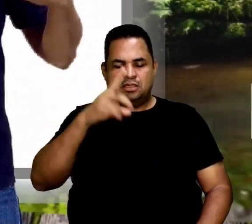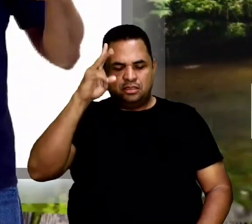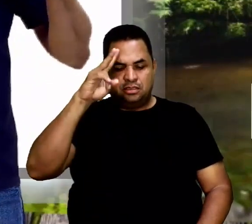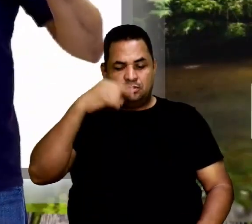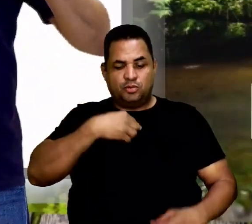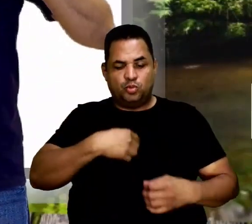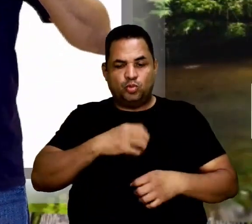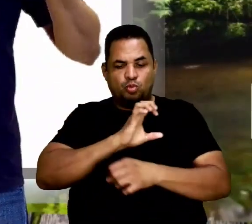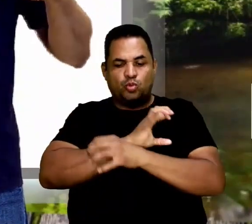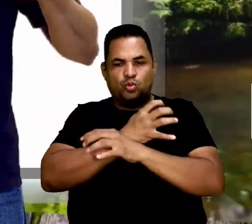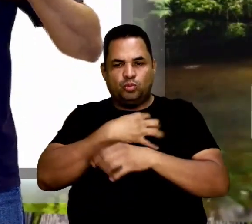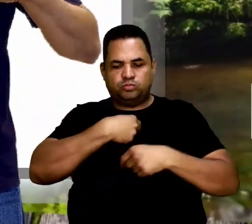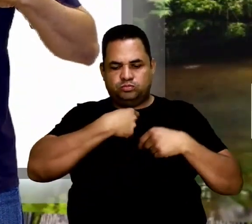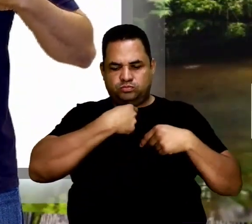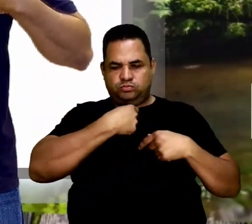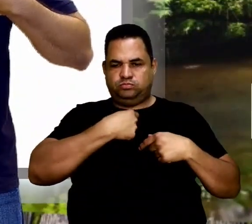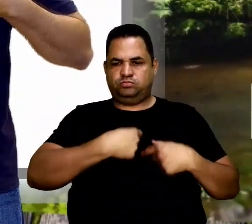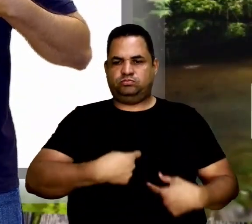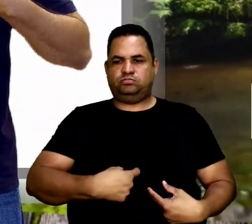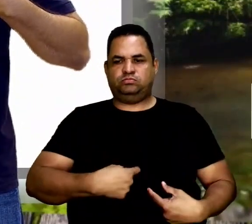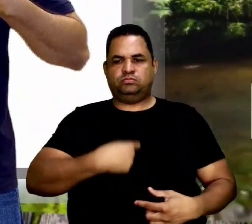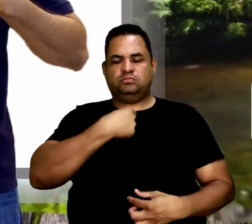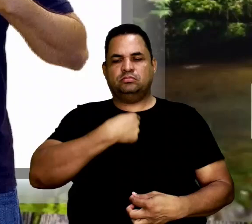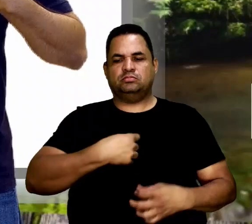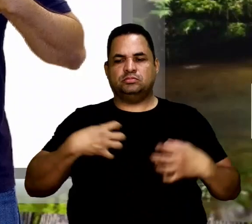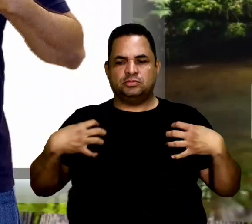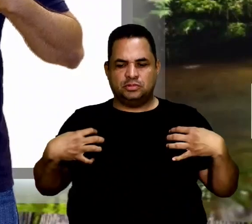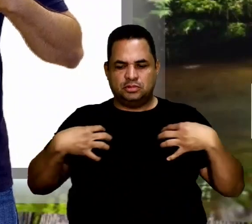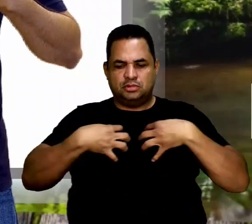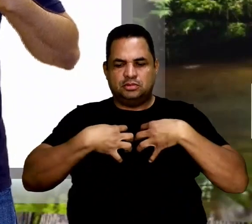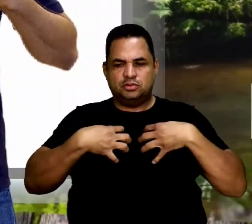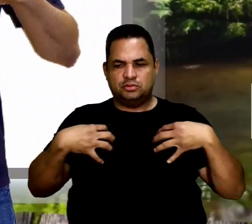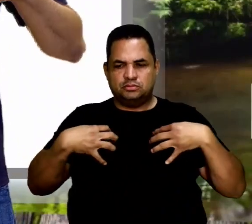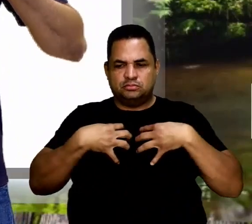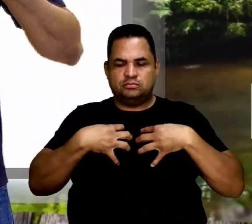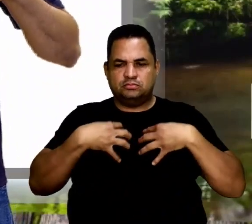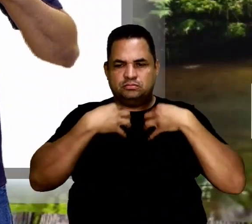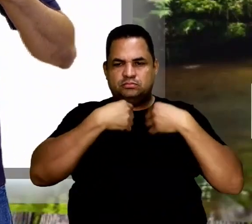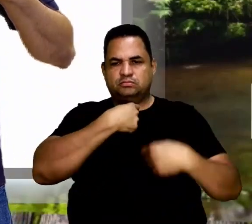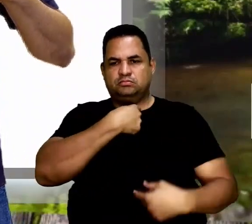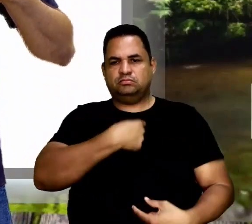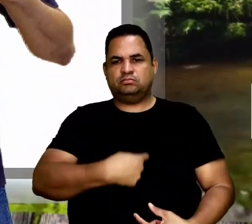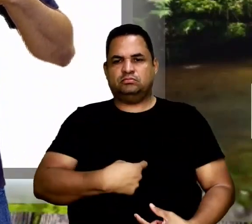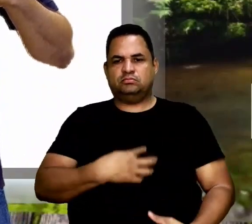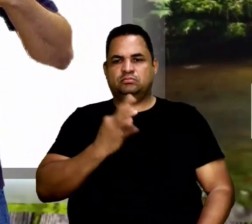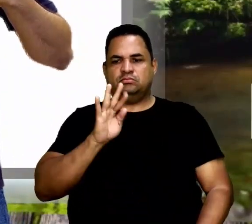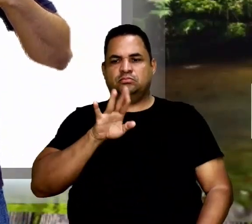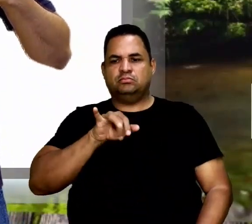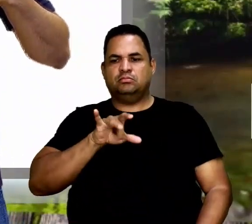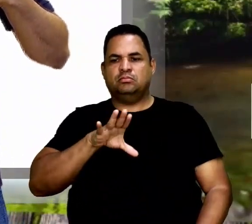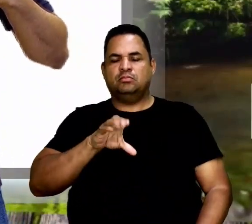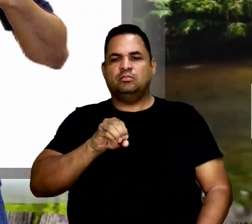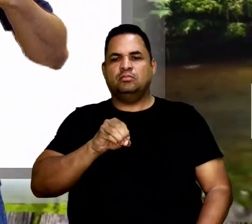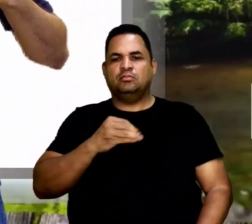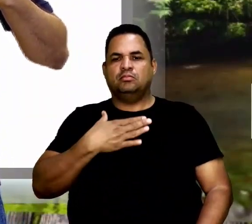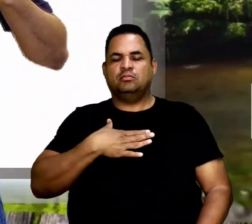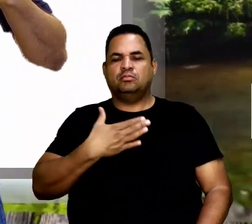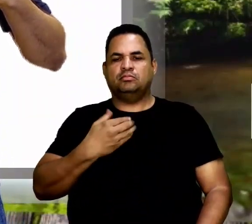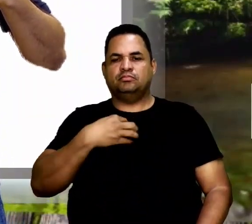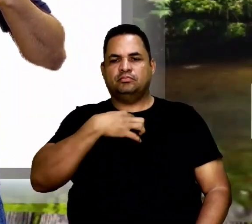falei, é onde acontece o arremate aqui das costelas, né? Então, o timo, ele é um